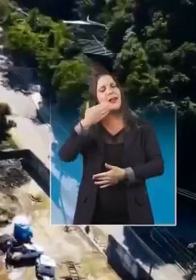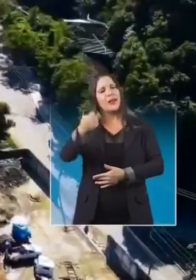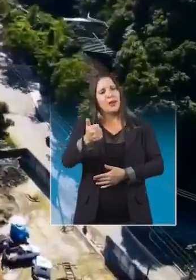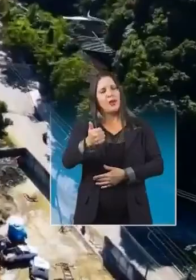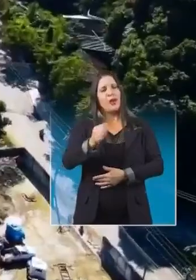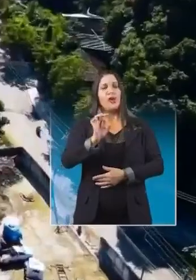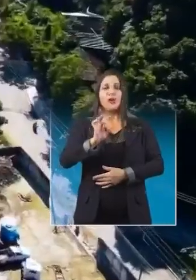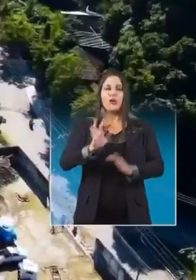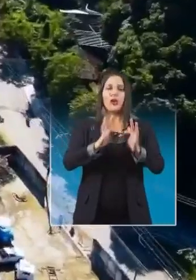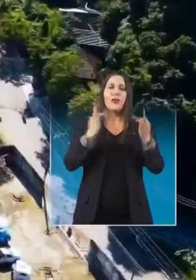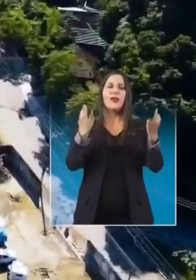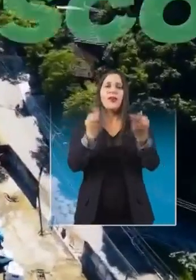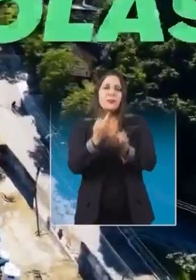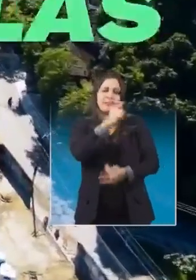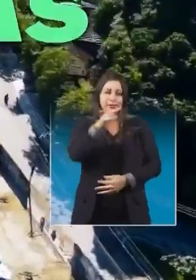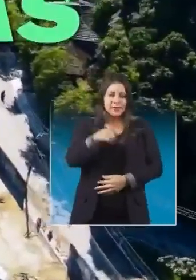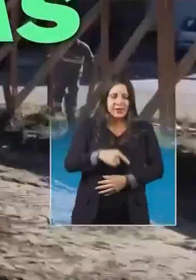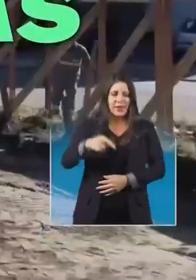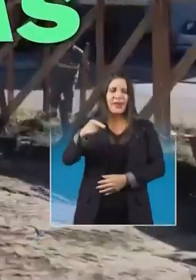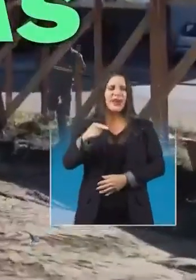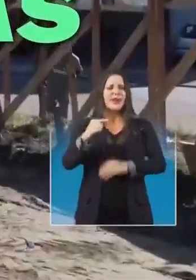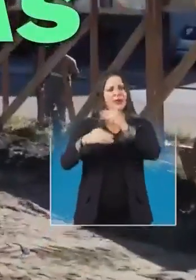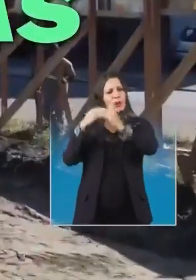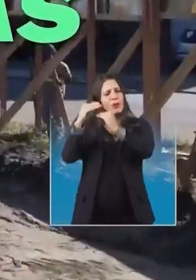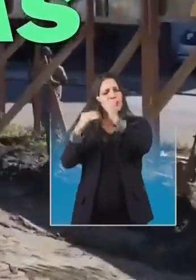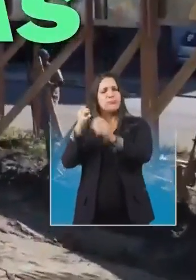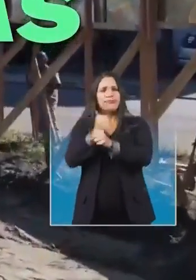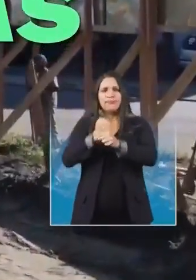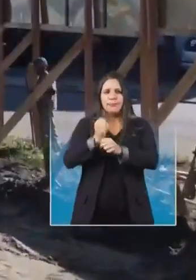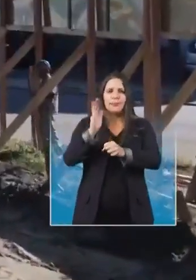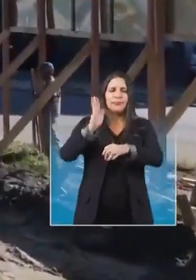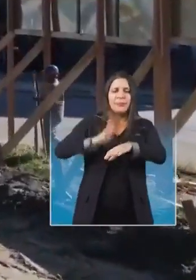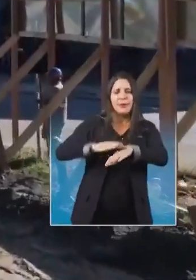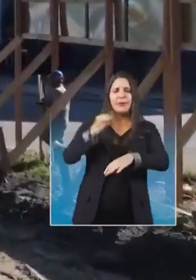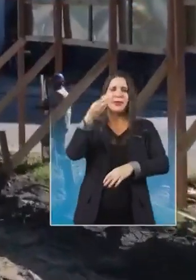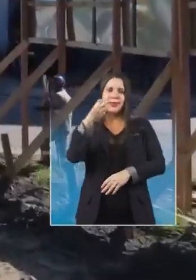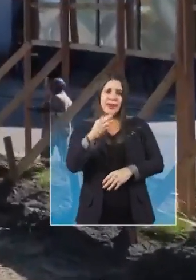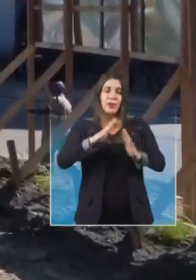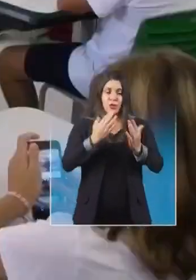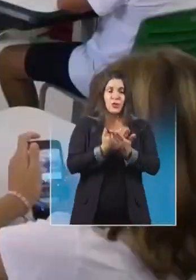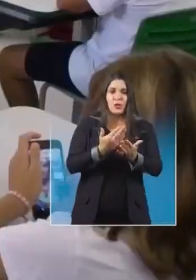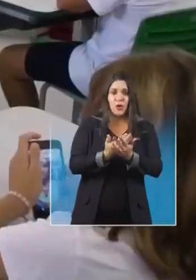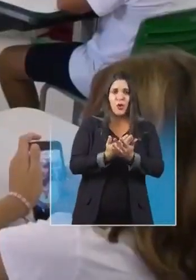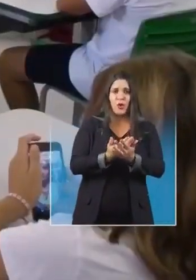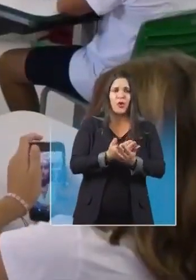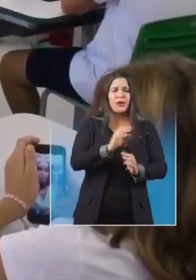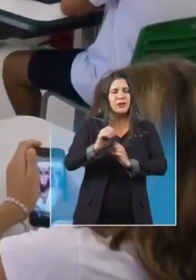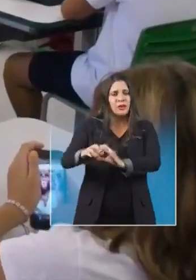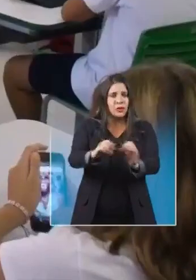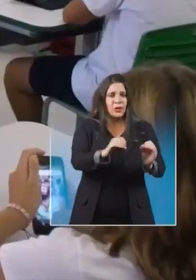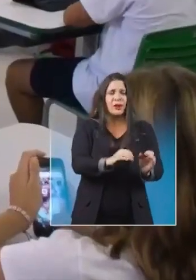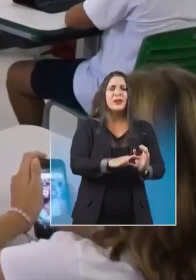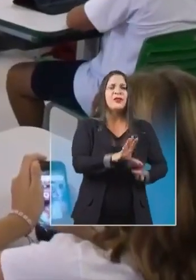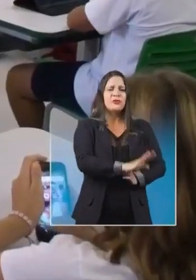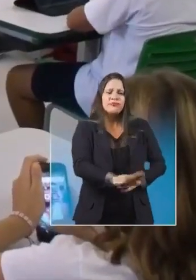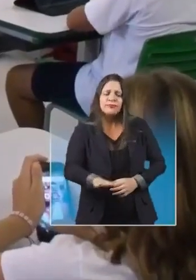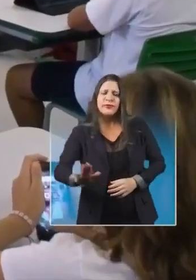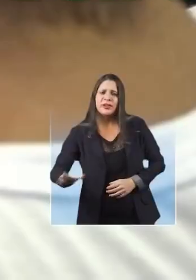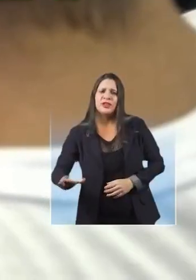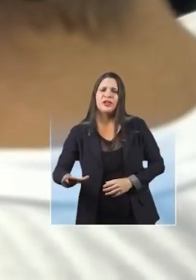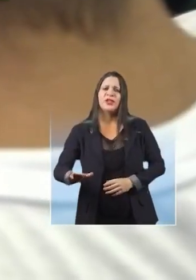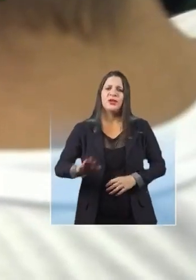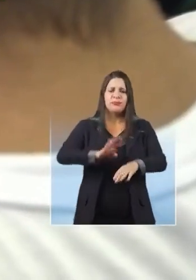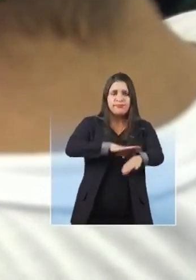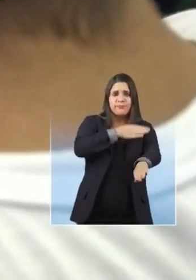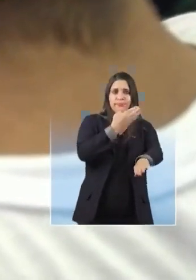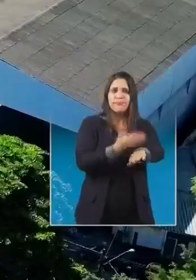para as famílias aqui da ZN, vamos construir mais 3 escolas. Uma de educação infantil lá na Caneleira, uma de ensino integral